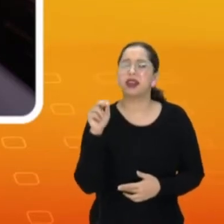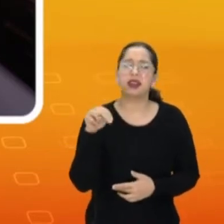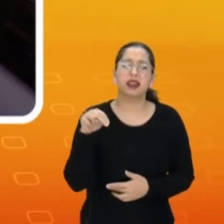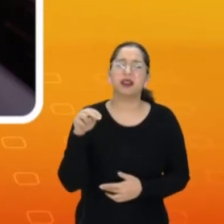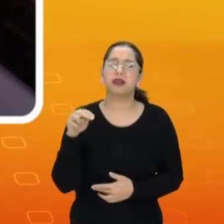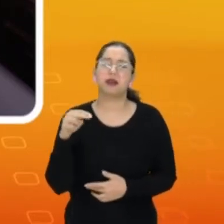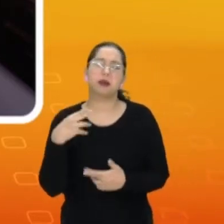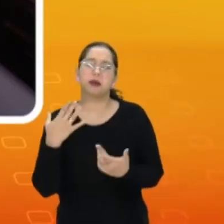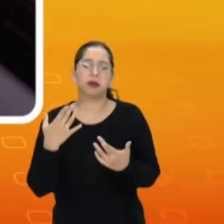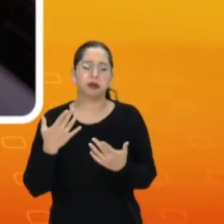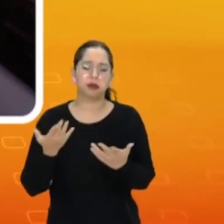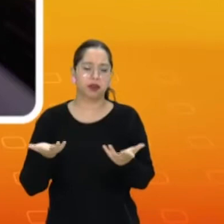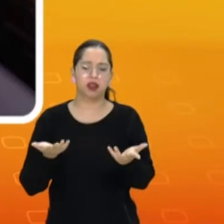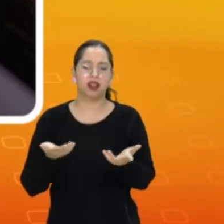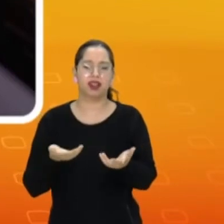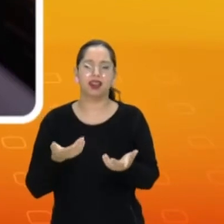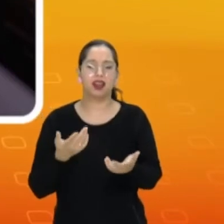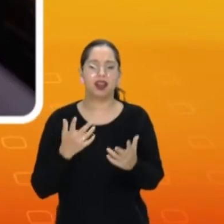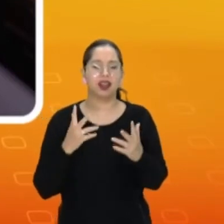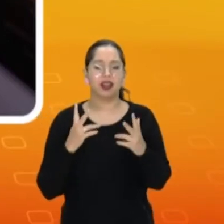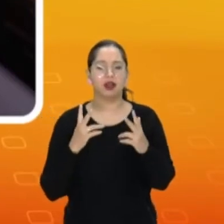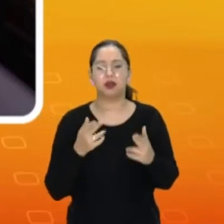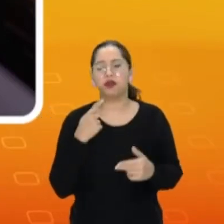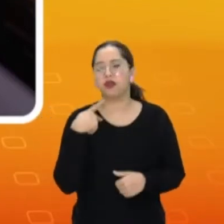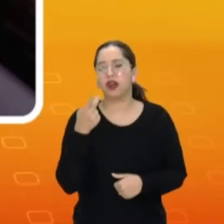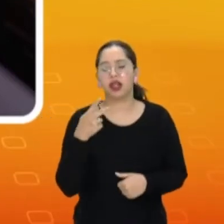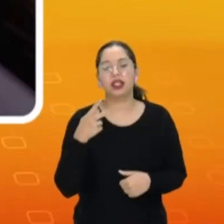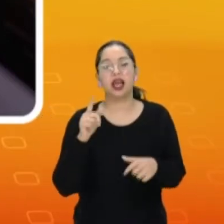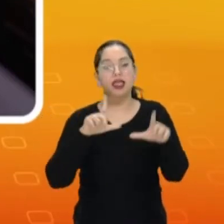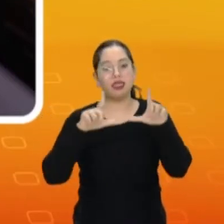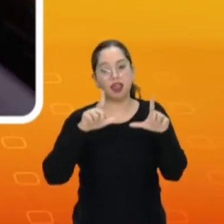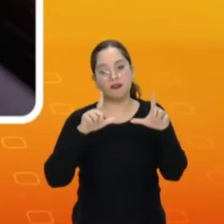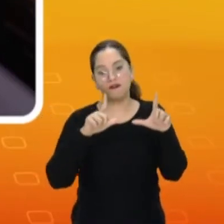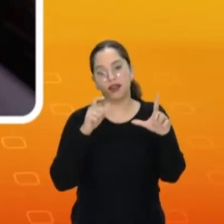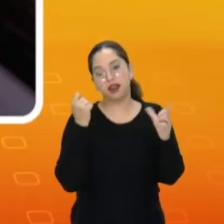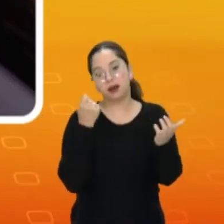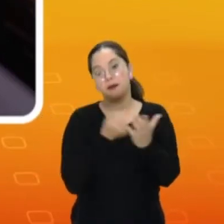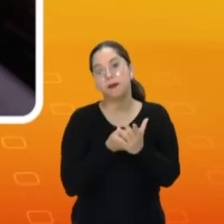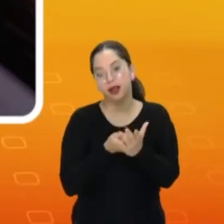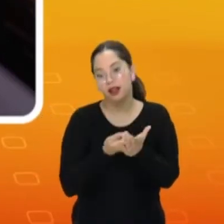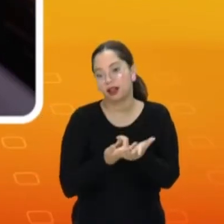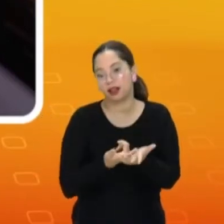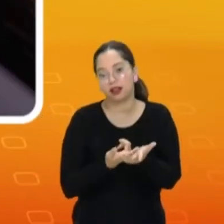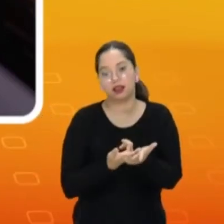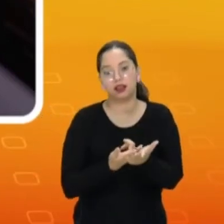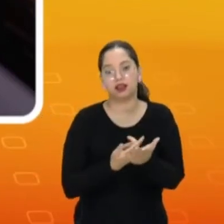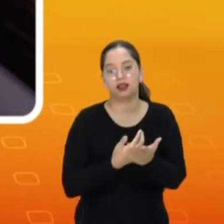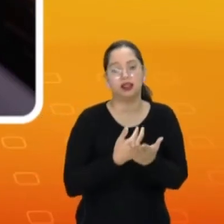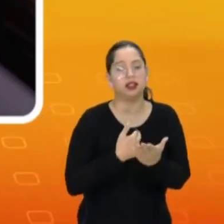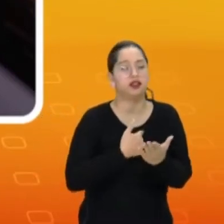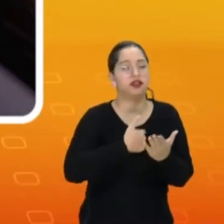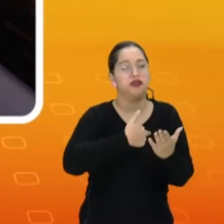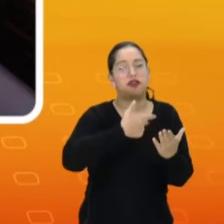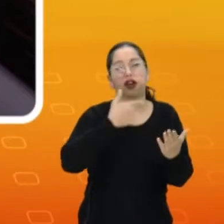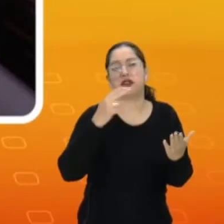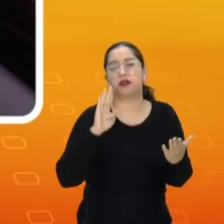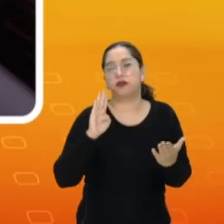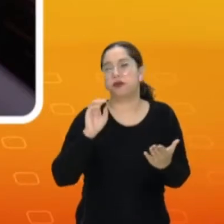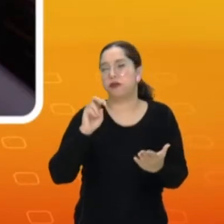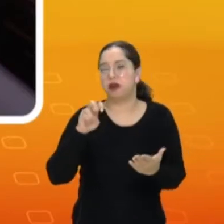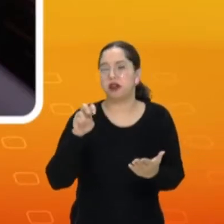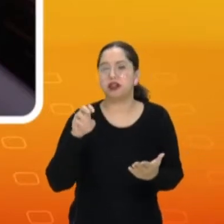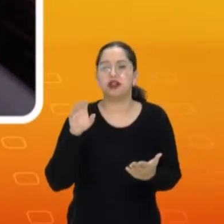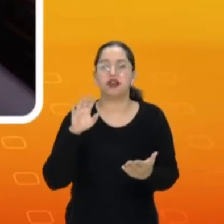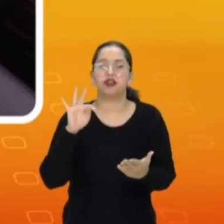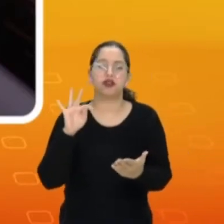no país teve apagão virtual que fala em cima de aplicação tchau tem a interative gol até Claro TV Box Claro gosta de vidro